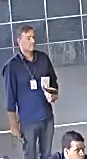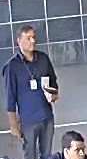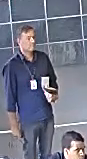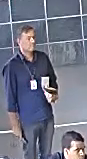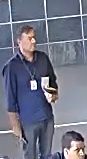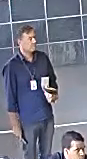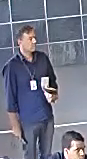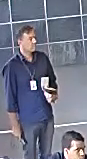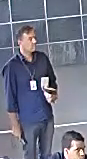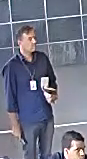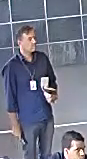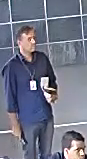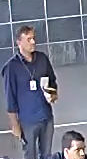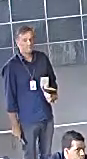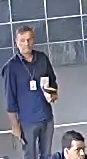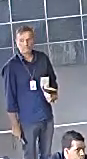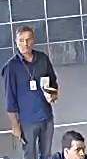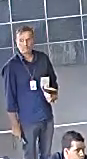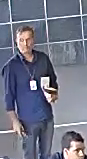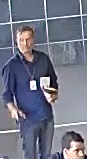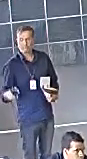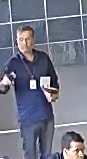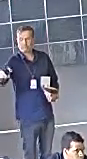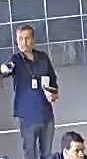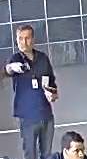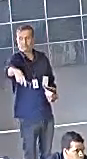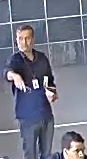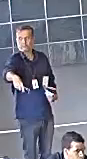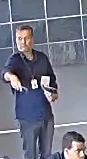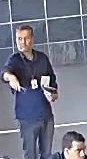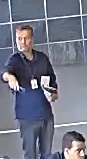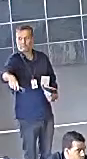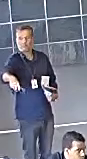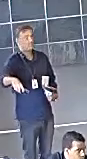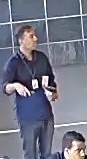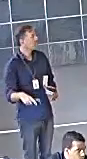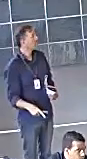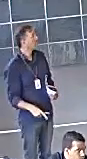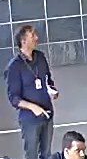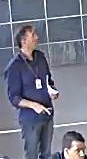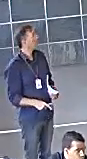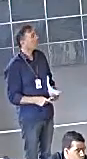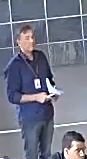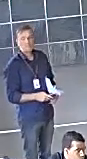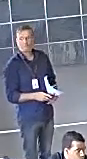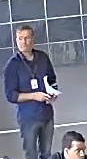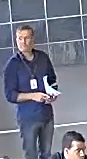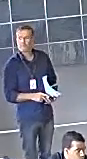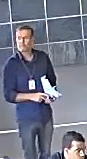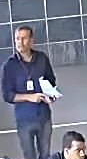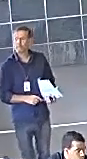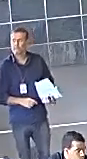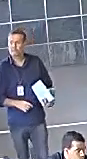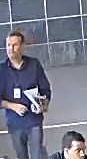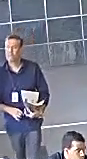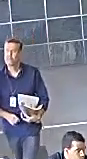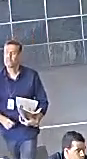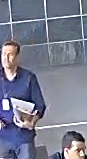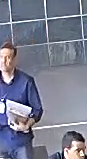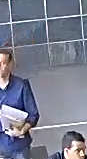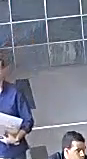total que a gente não pode fechar os olhos a isso e se vocês quiserem o